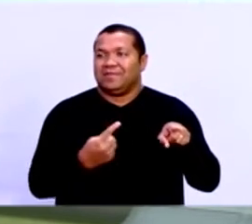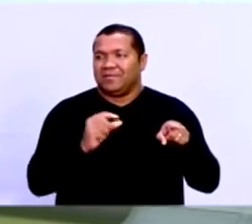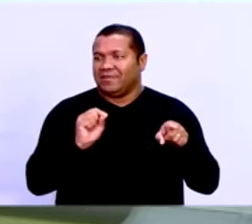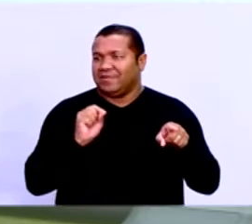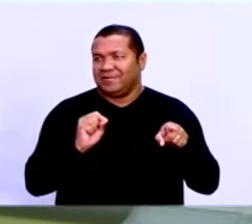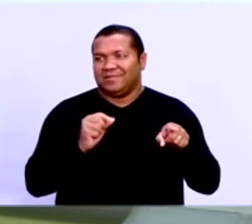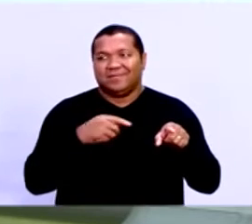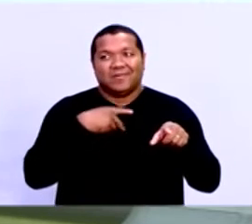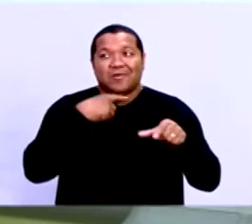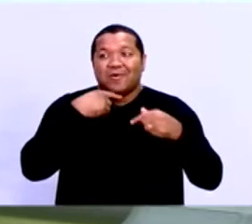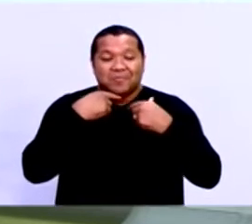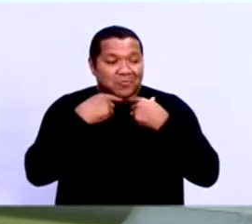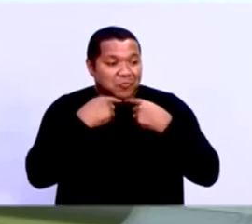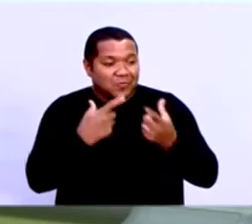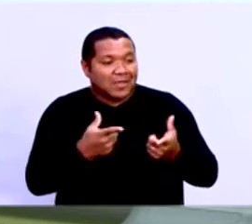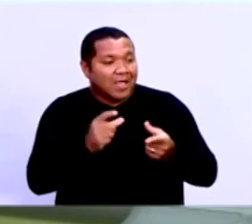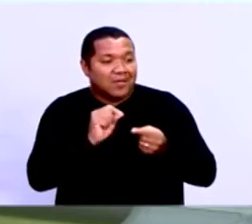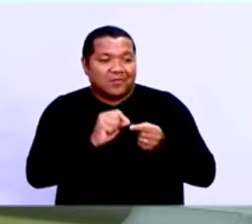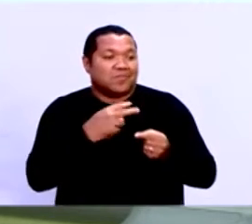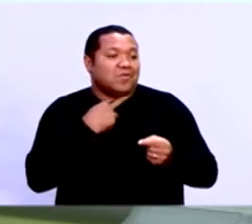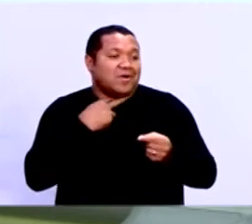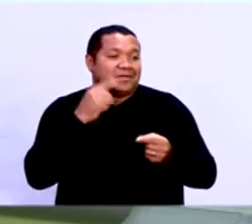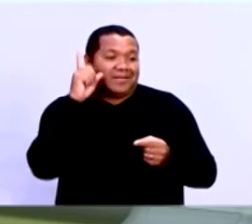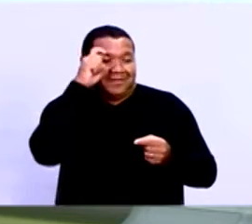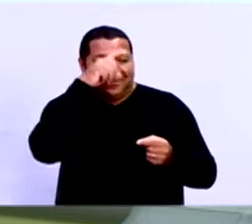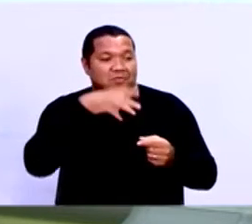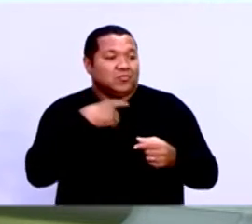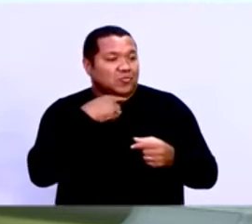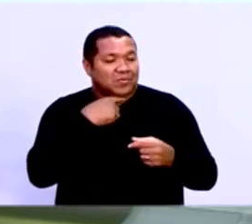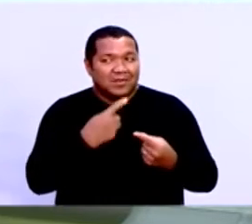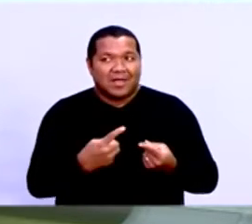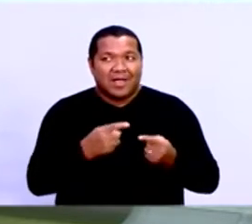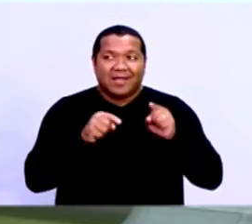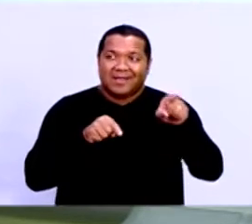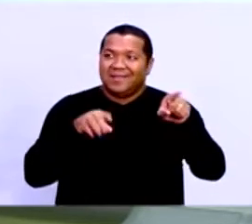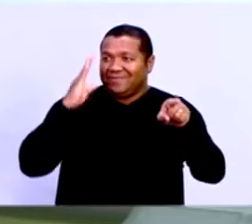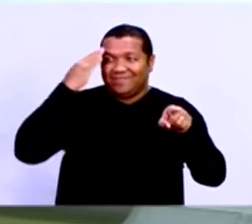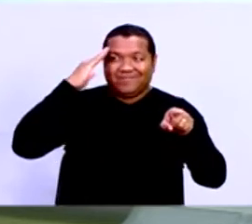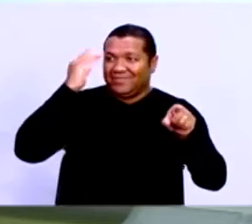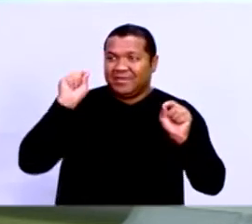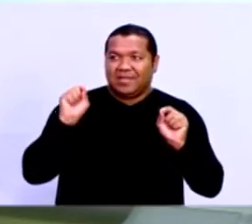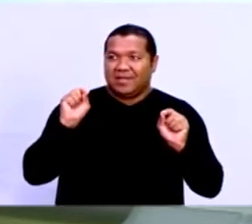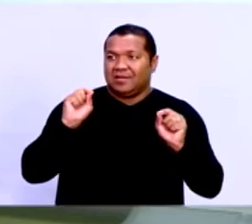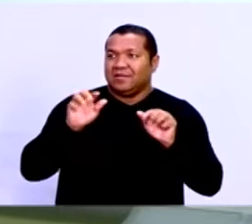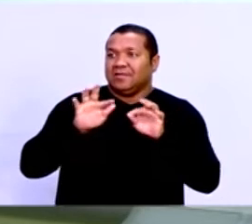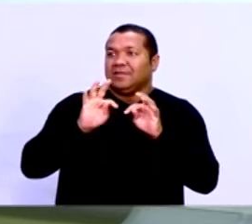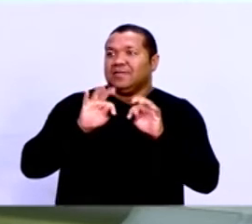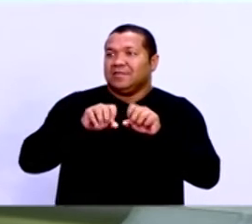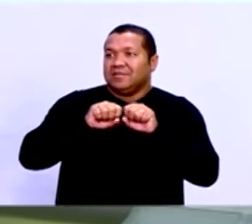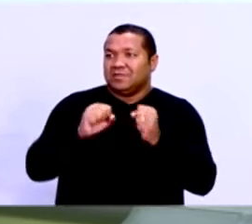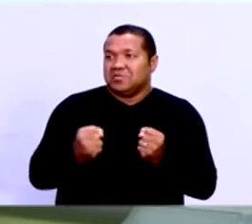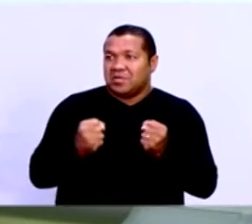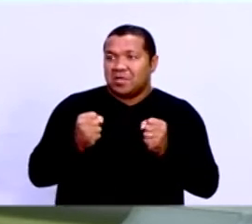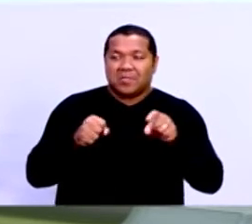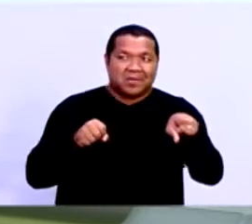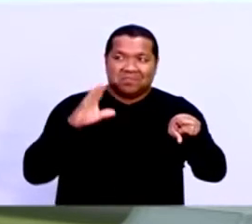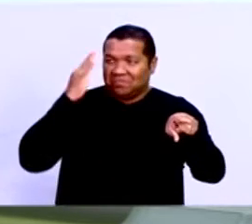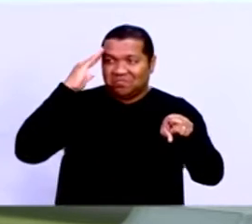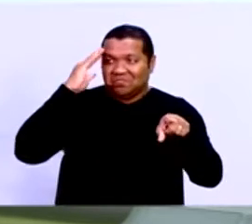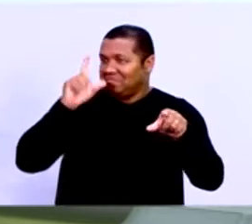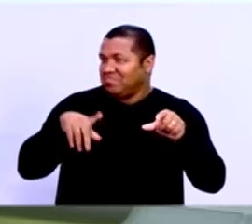r como a professora araceli falou ele não entende do sistema ele não entende de tecnologia